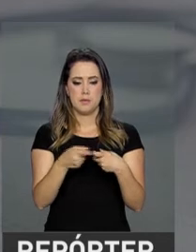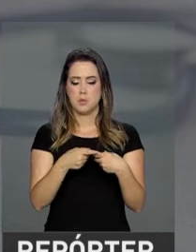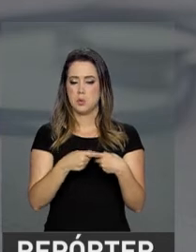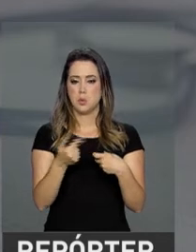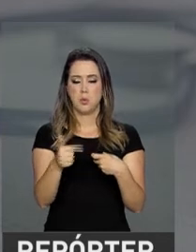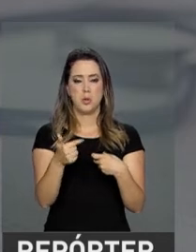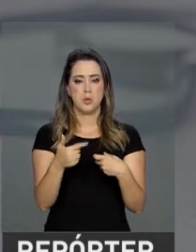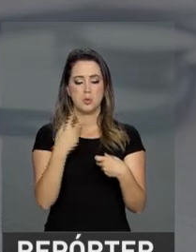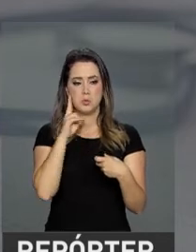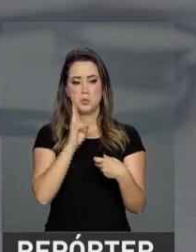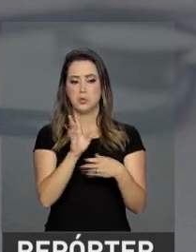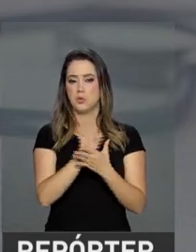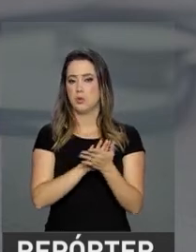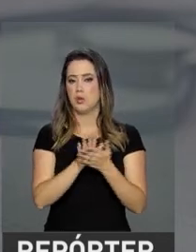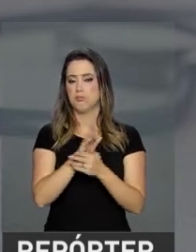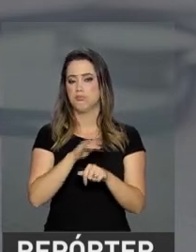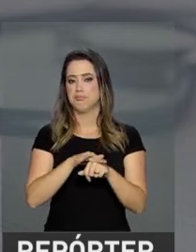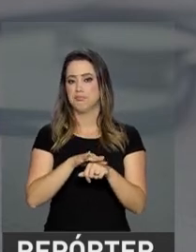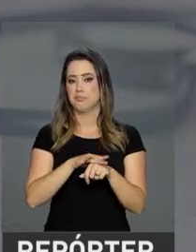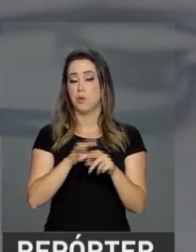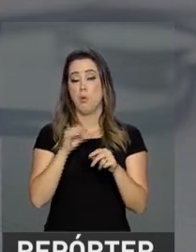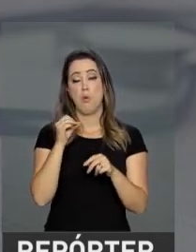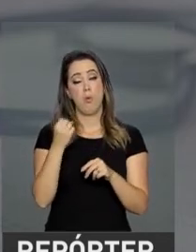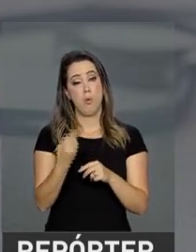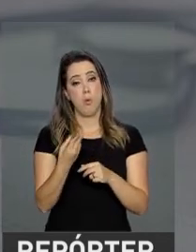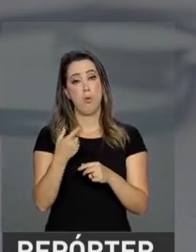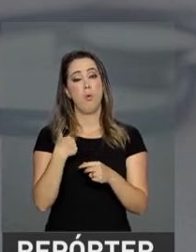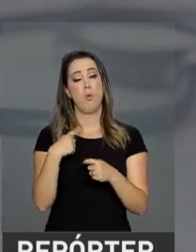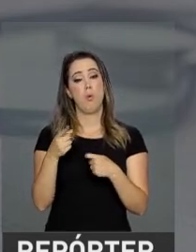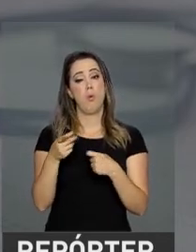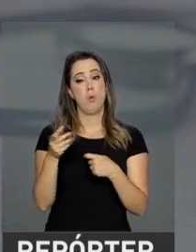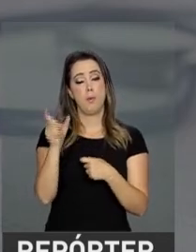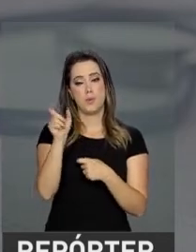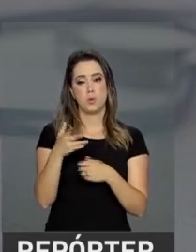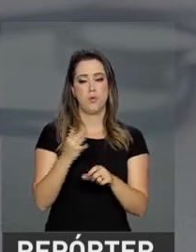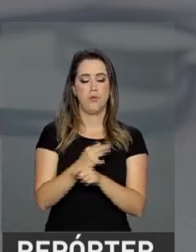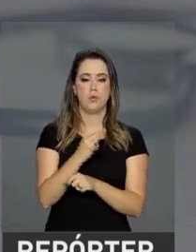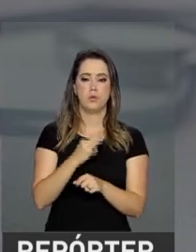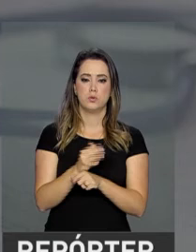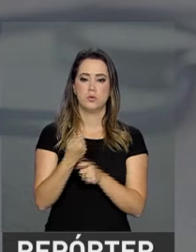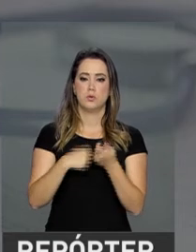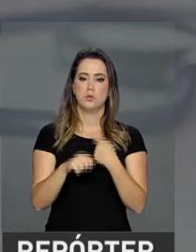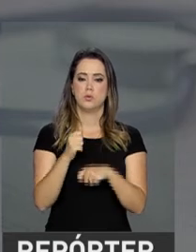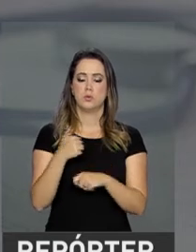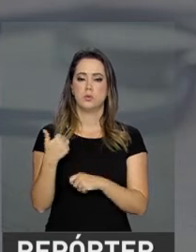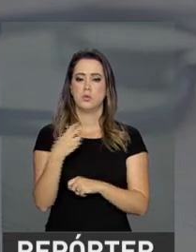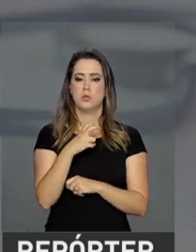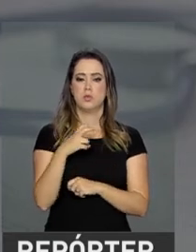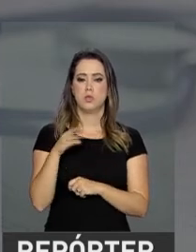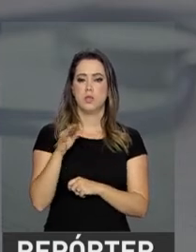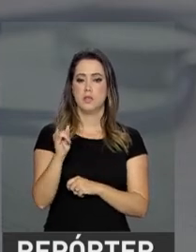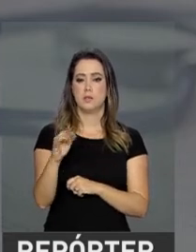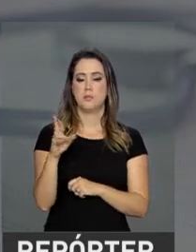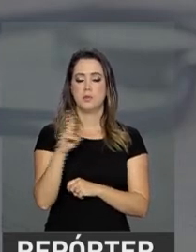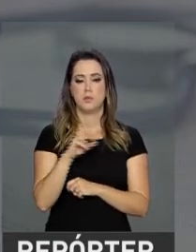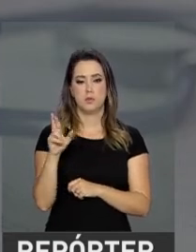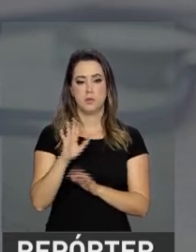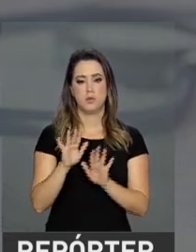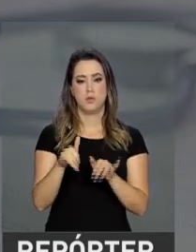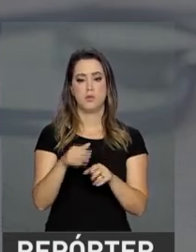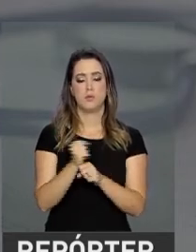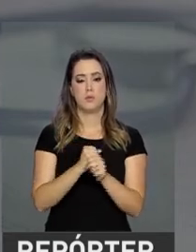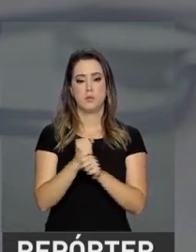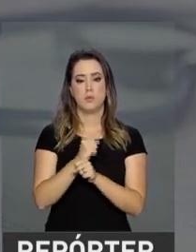comparecimento do beneficiário a estimativa é que a economia chegue a mais de 15 bilhões de reais até o final do